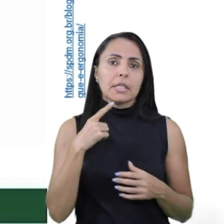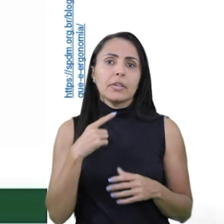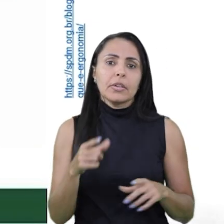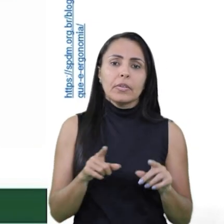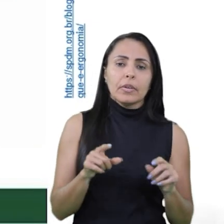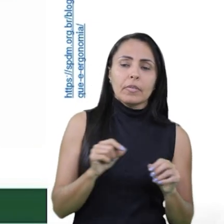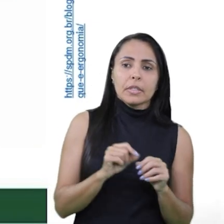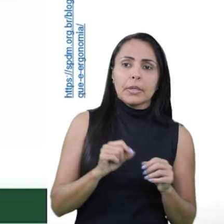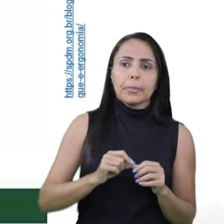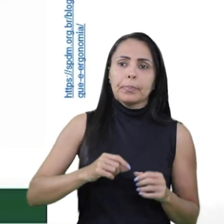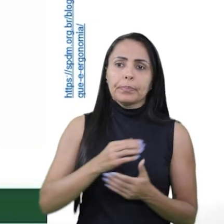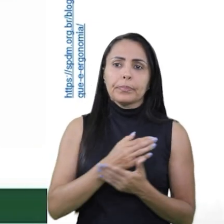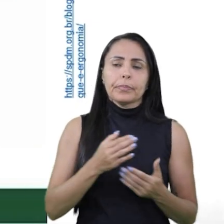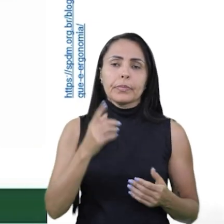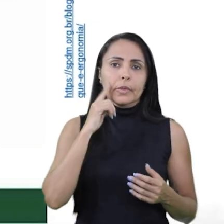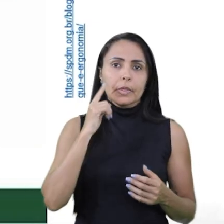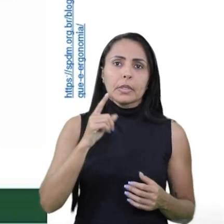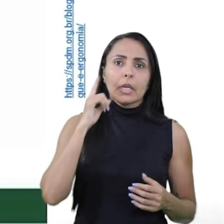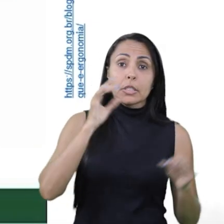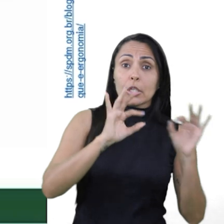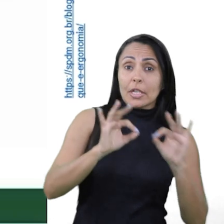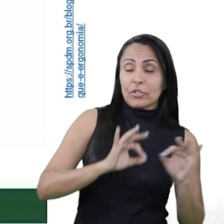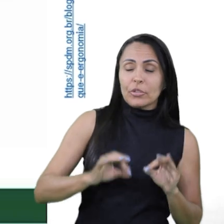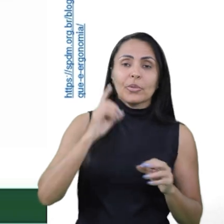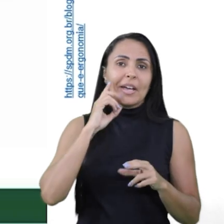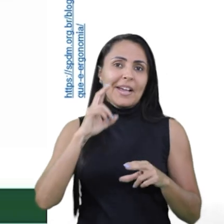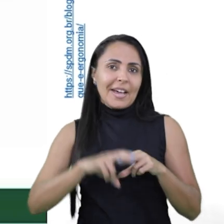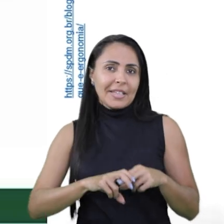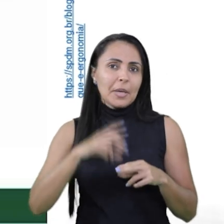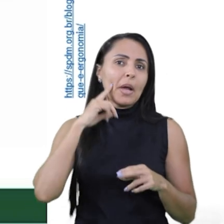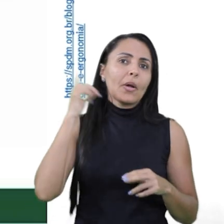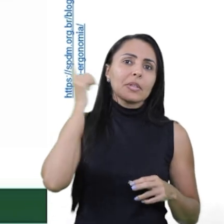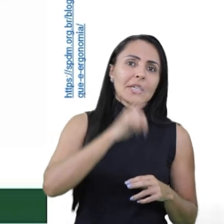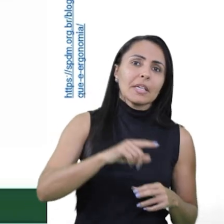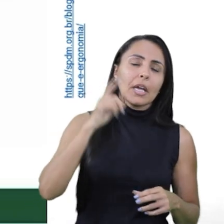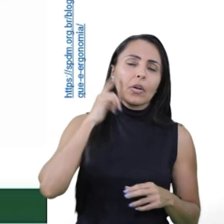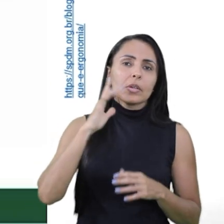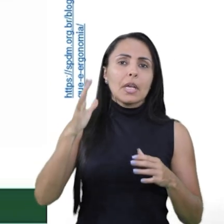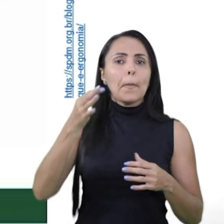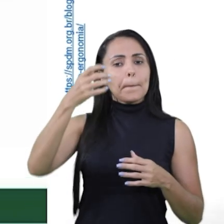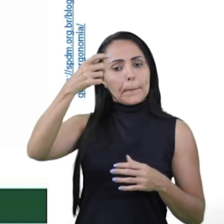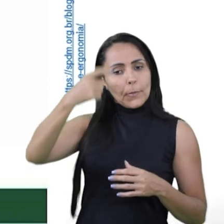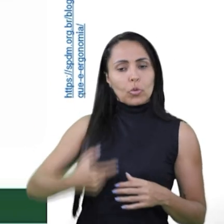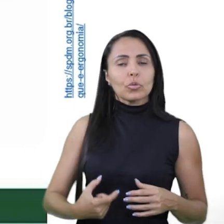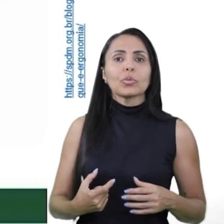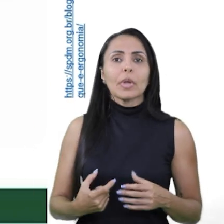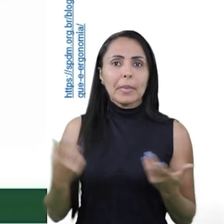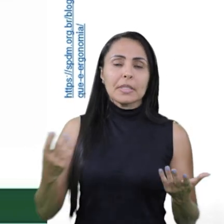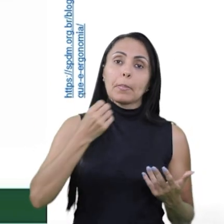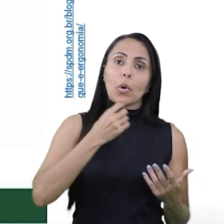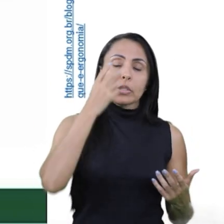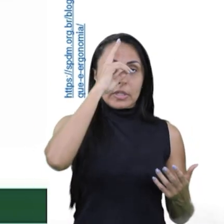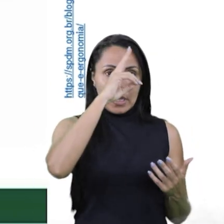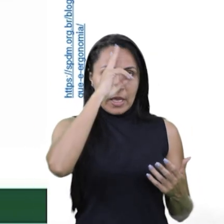feito nossa Aninha ali, que já se ajeitou na cadeira para conseguir alcançar a postura. Mas é muito bom, quando a gente